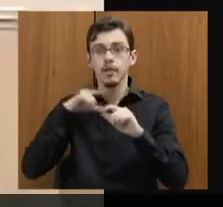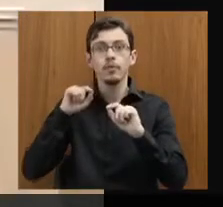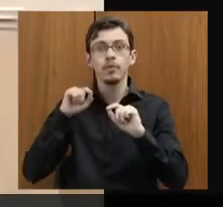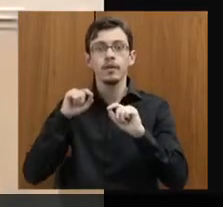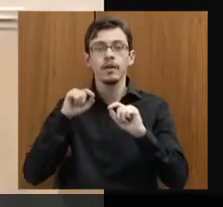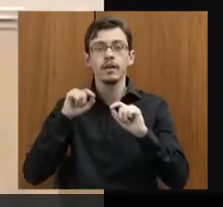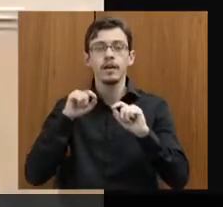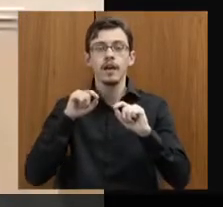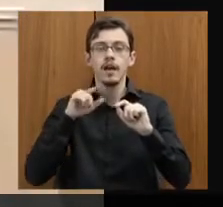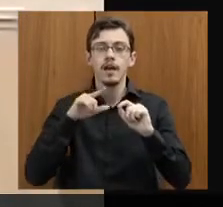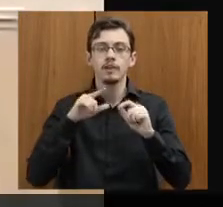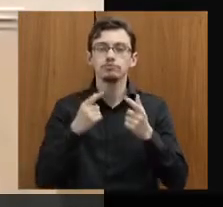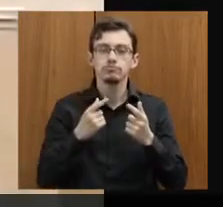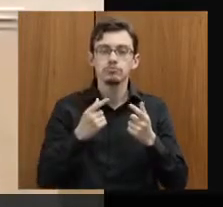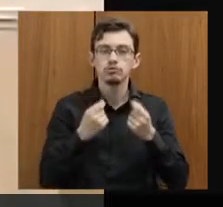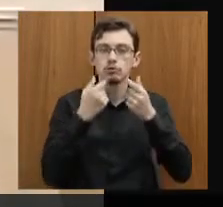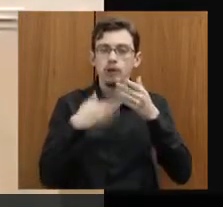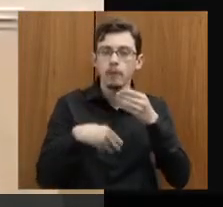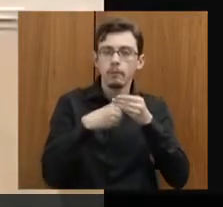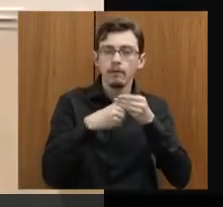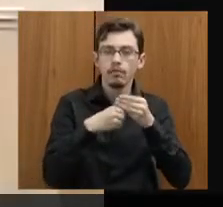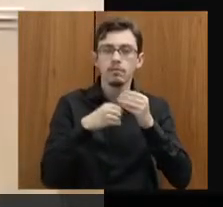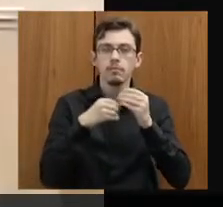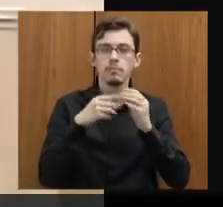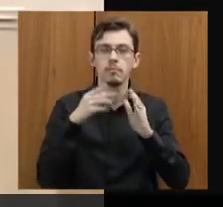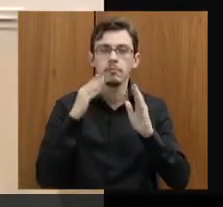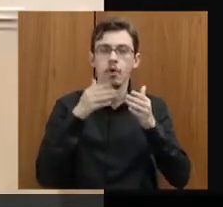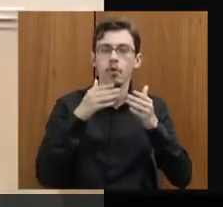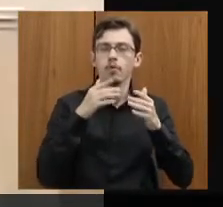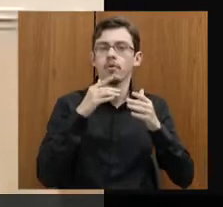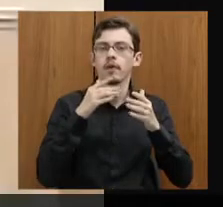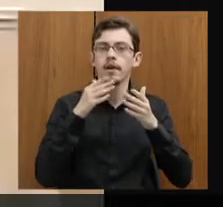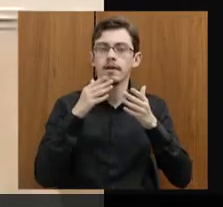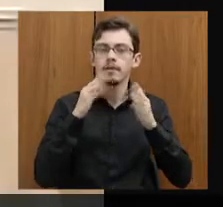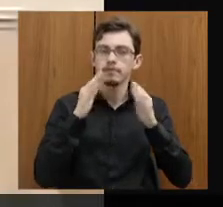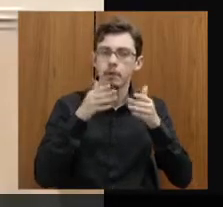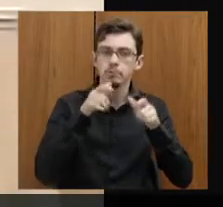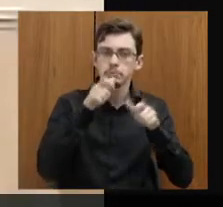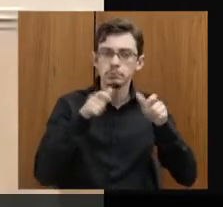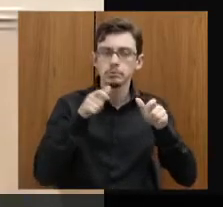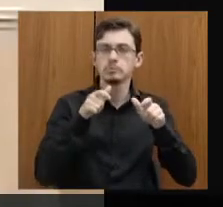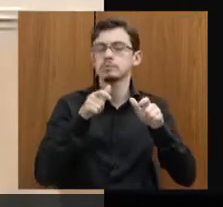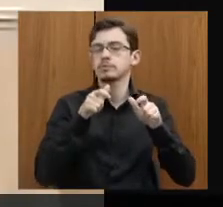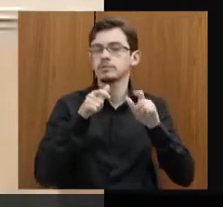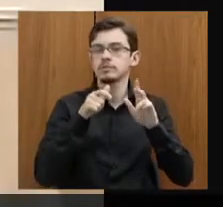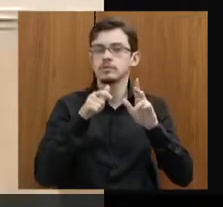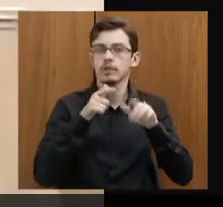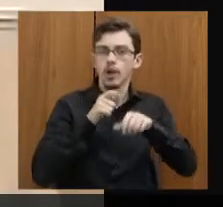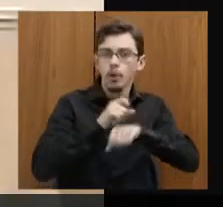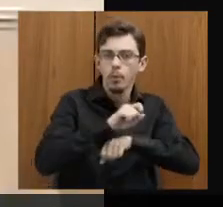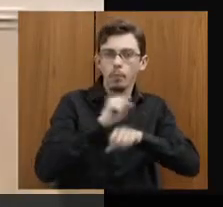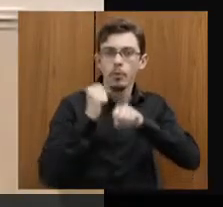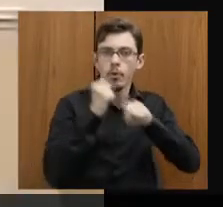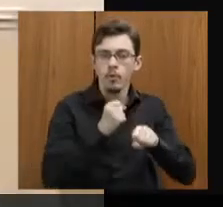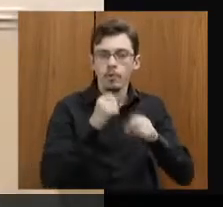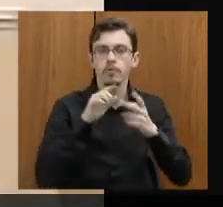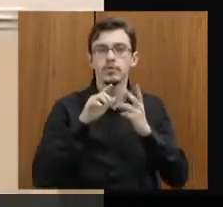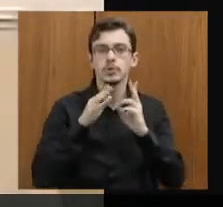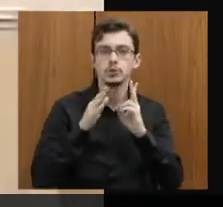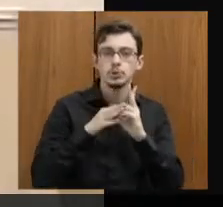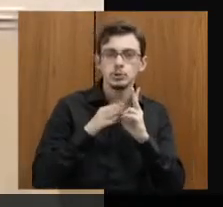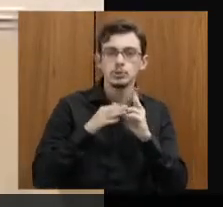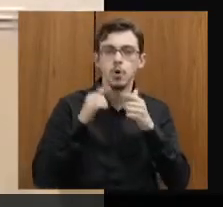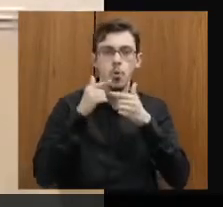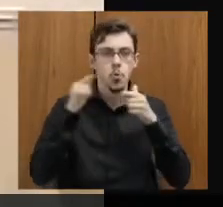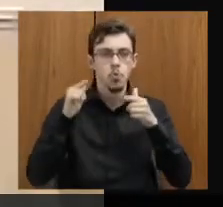parlamentares para desenvolver ações junto à população negra população quilombola indígena Cigano liga mais povos e comunidades tradicionais